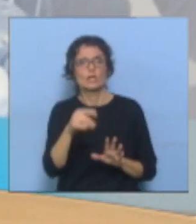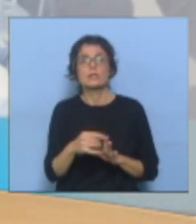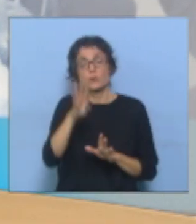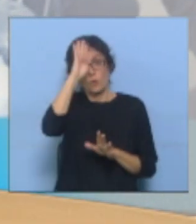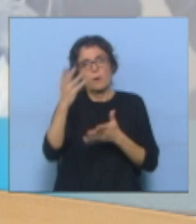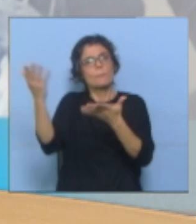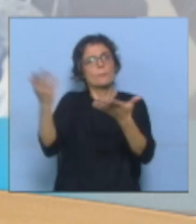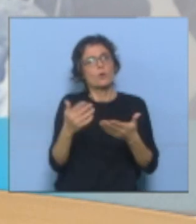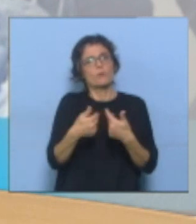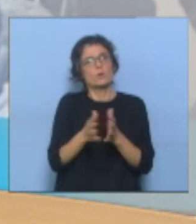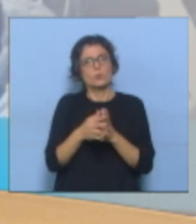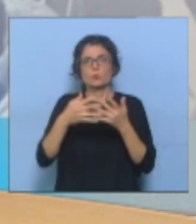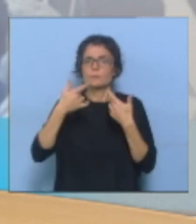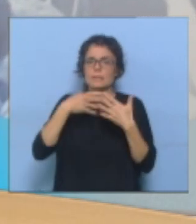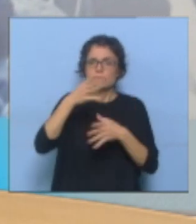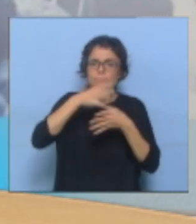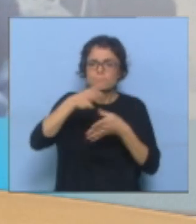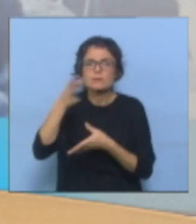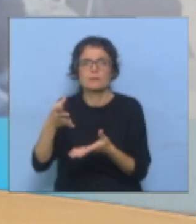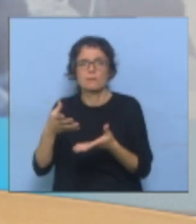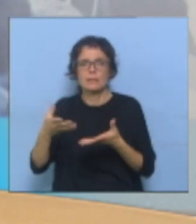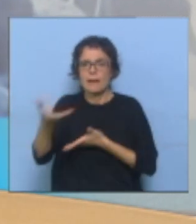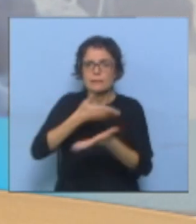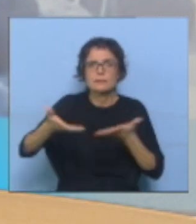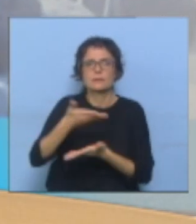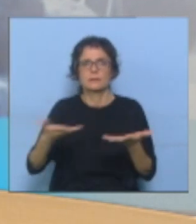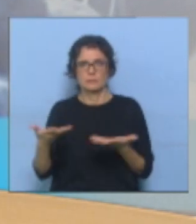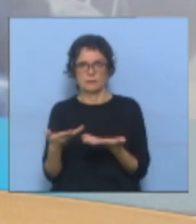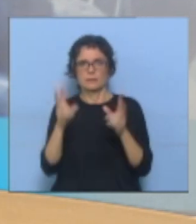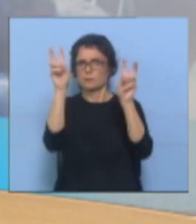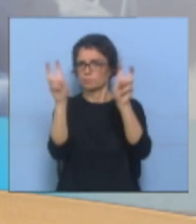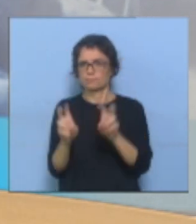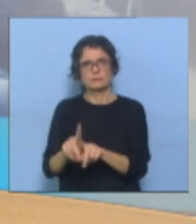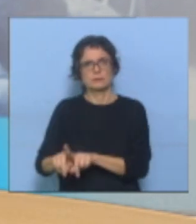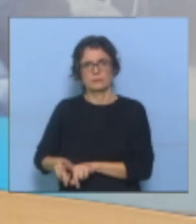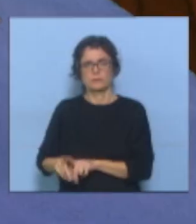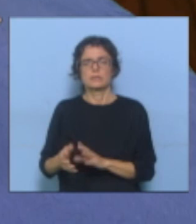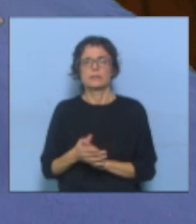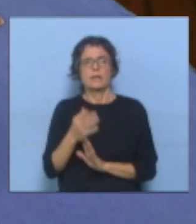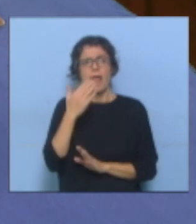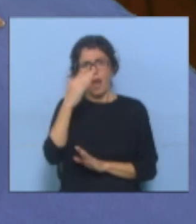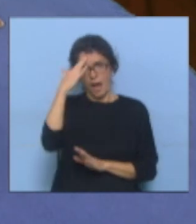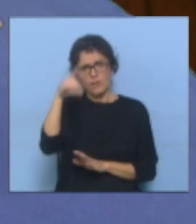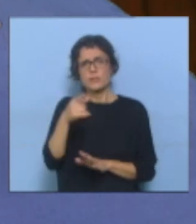acha que pode ter receptividade e consequência, sobretudo, no mundo empresarial, nomeadamente o português,